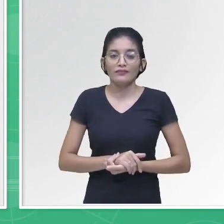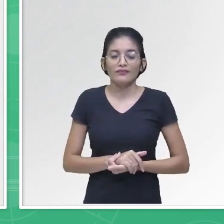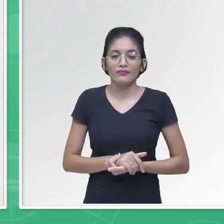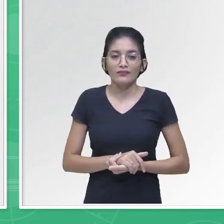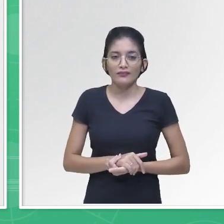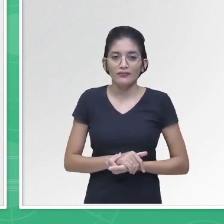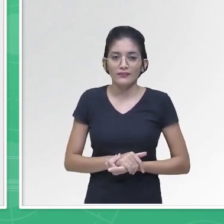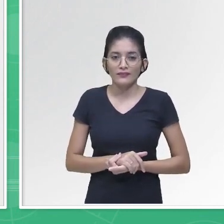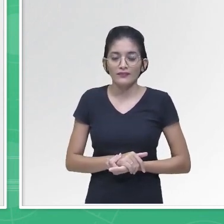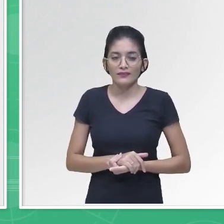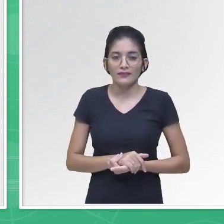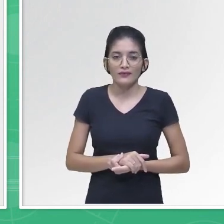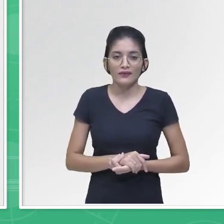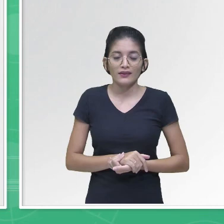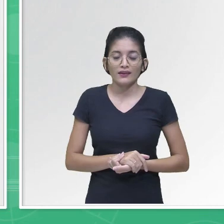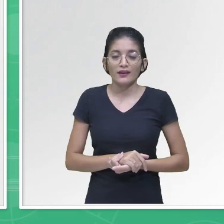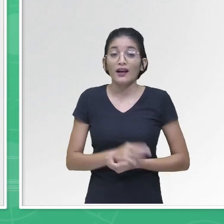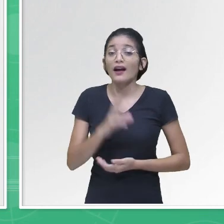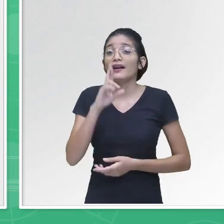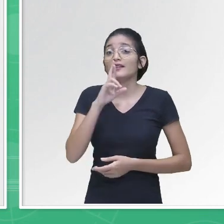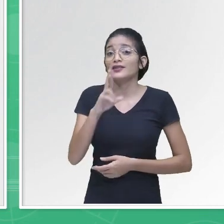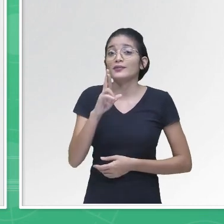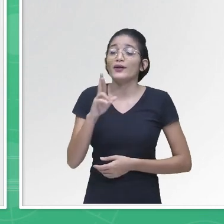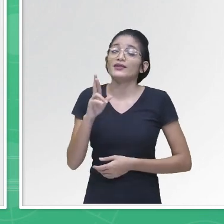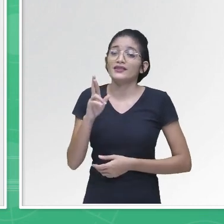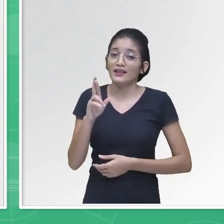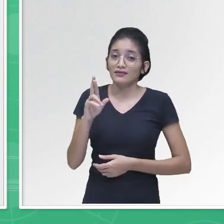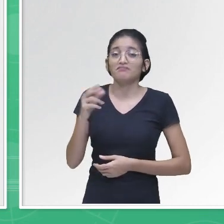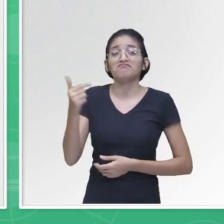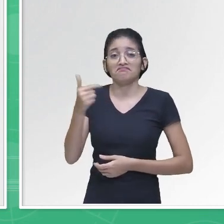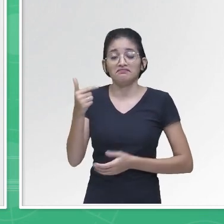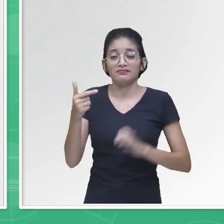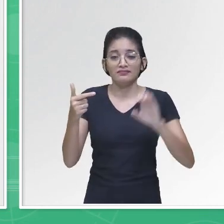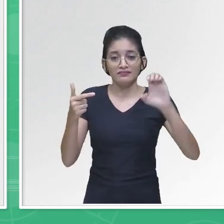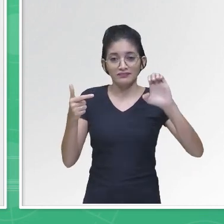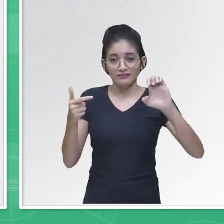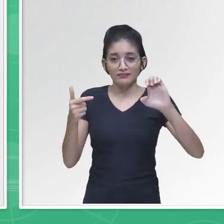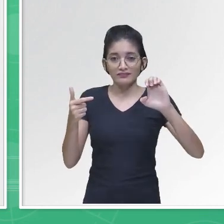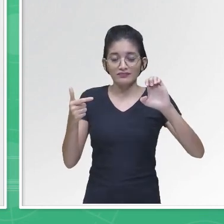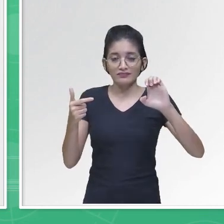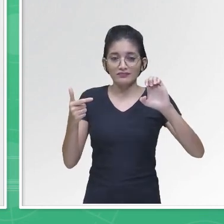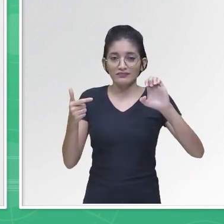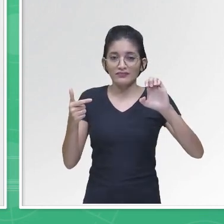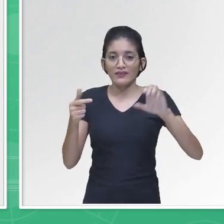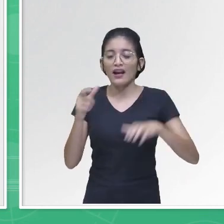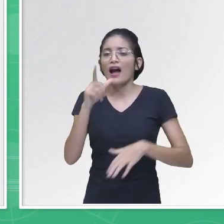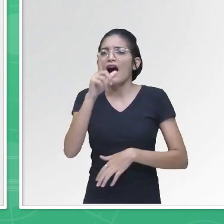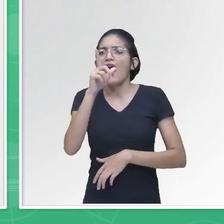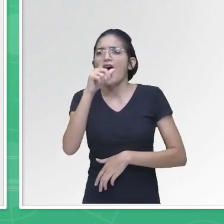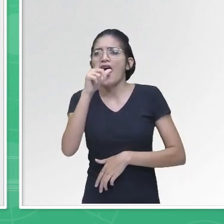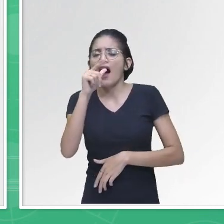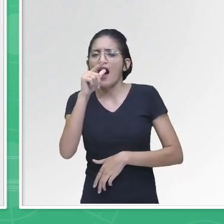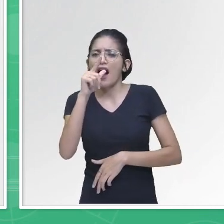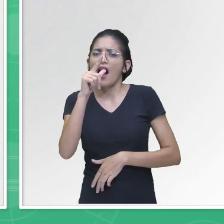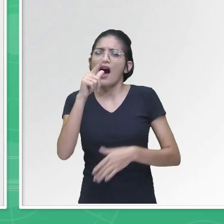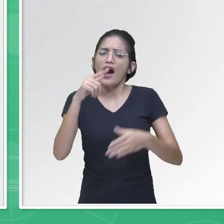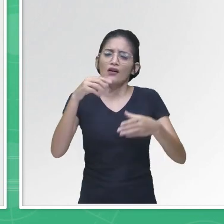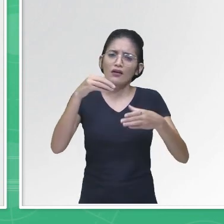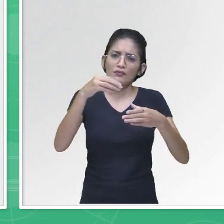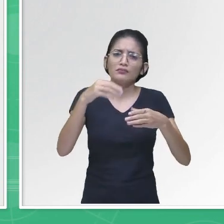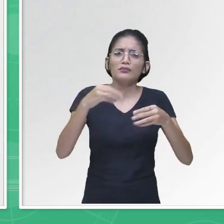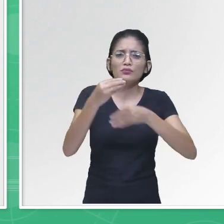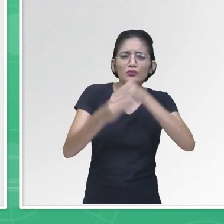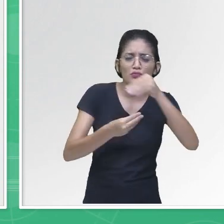nós temos aí, ó, a letra E, né? A quantidade de soluto dissolvido no